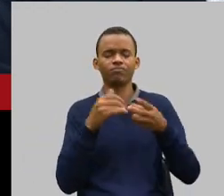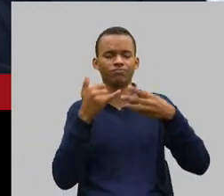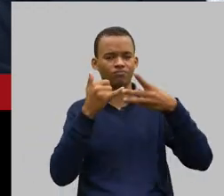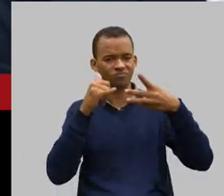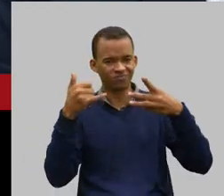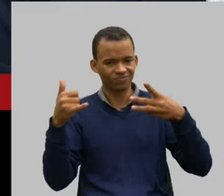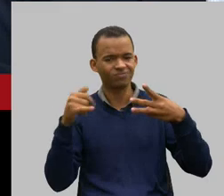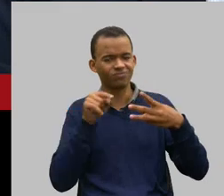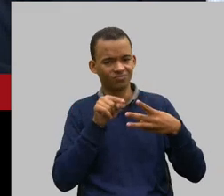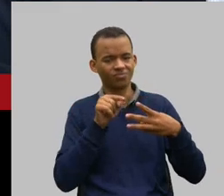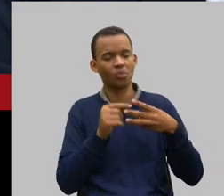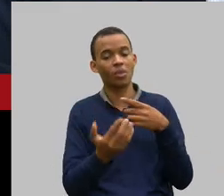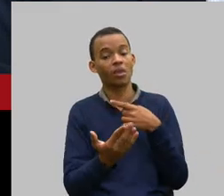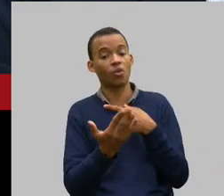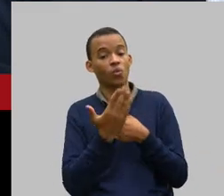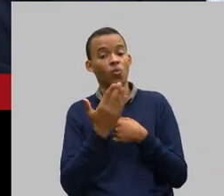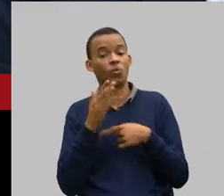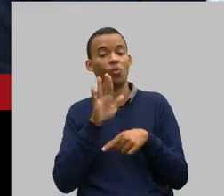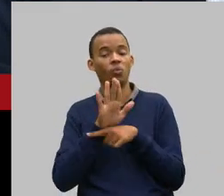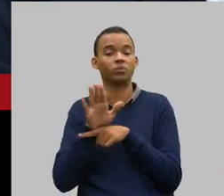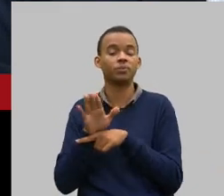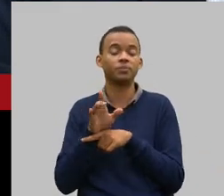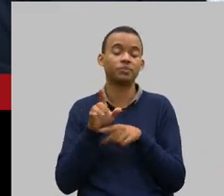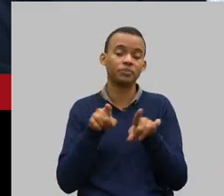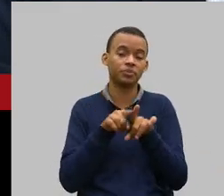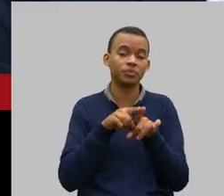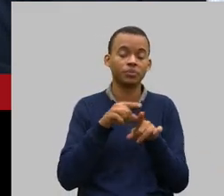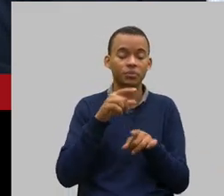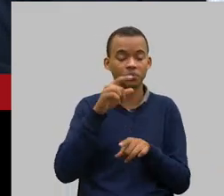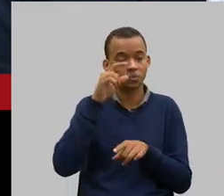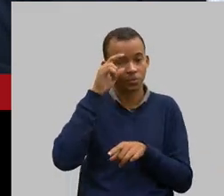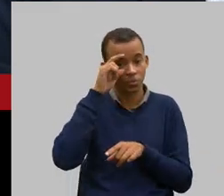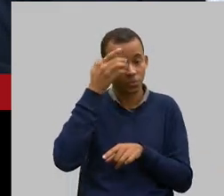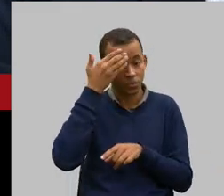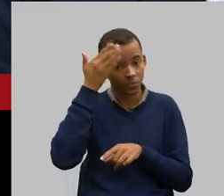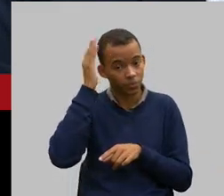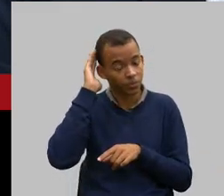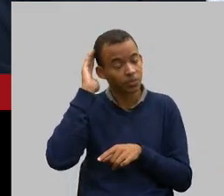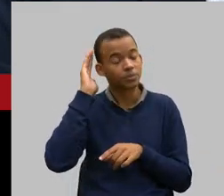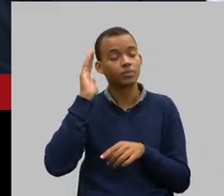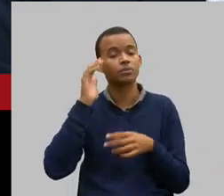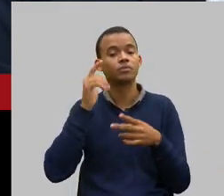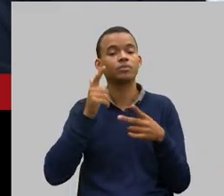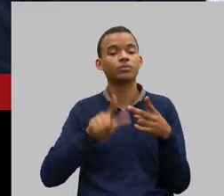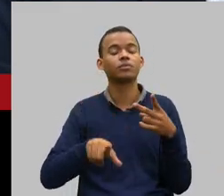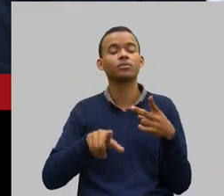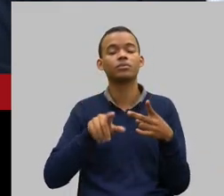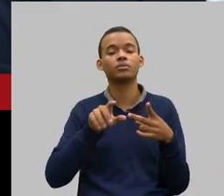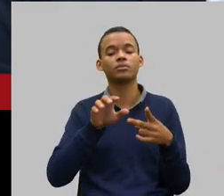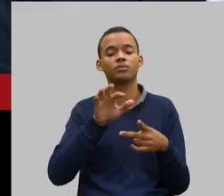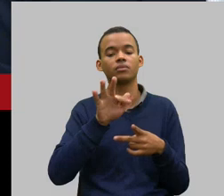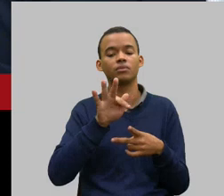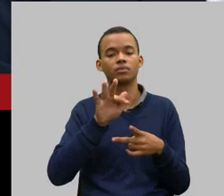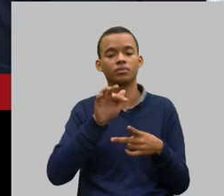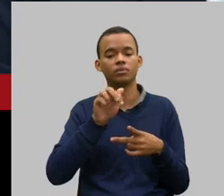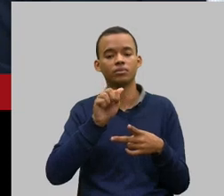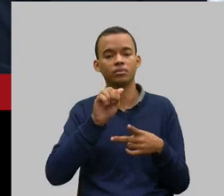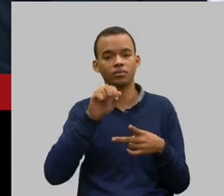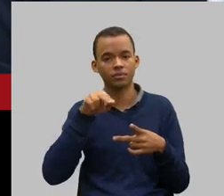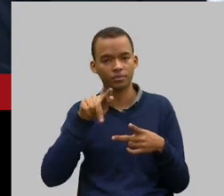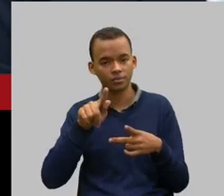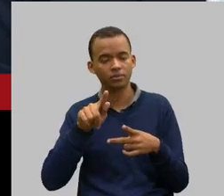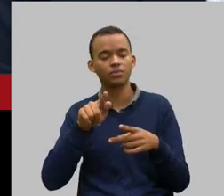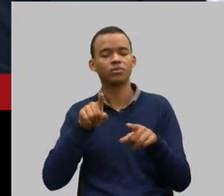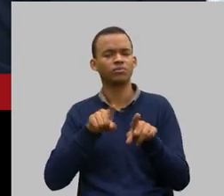excelência e do governador Zem que inclusive lev vamos el lá na faing né faing teve o papel decisivo e Fundamental nessa conquista e isso foi uma bandeira também o